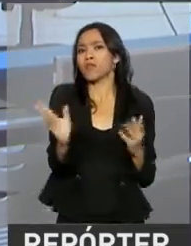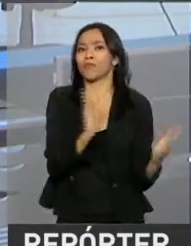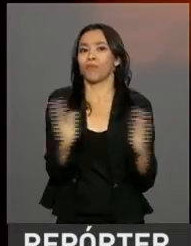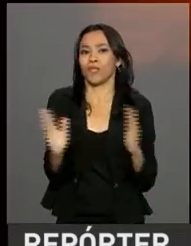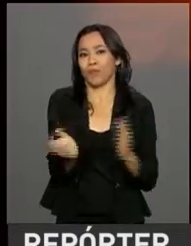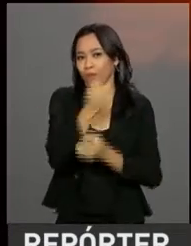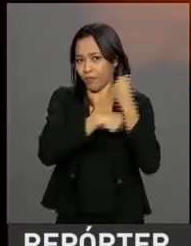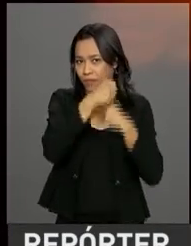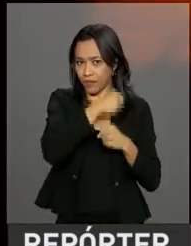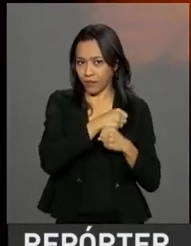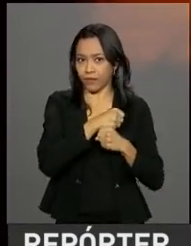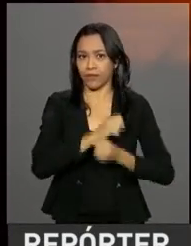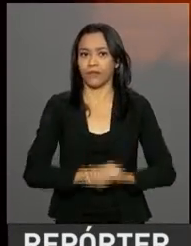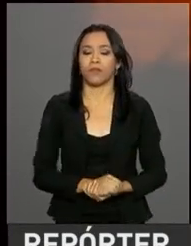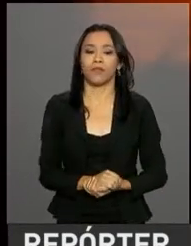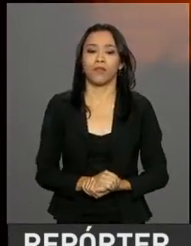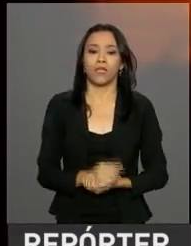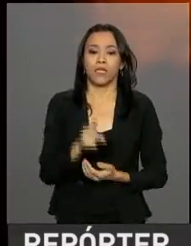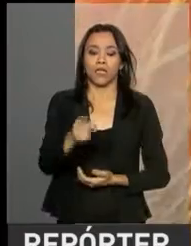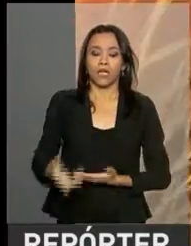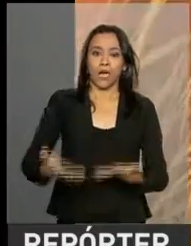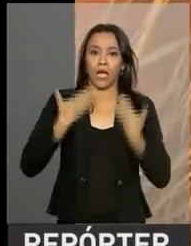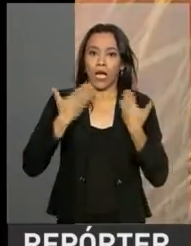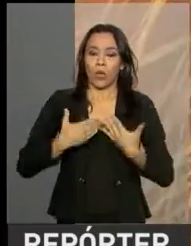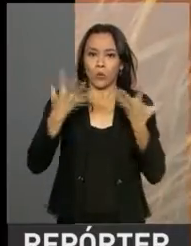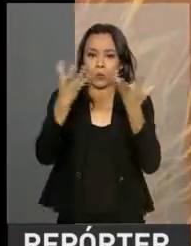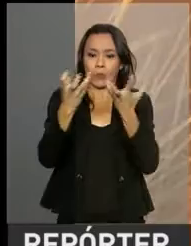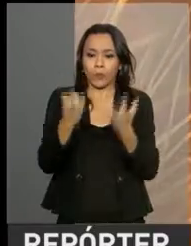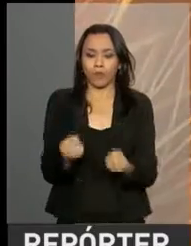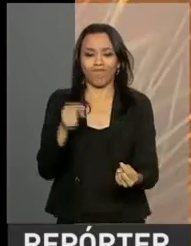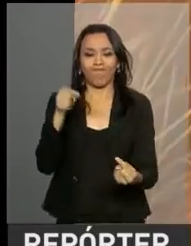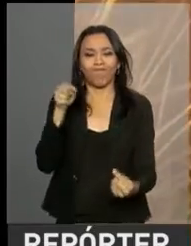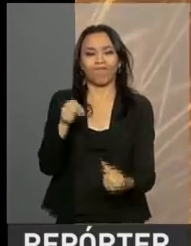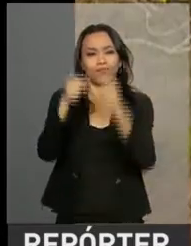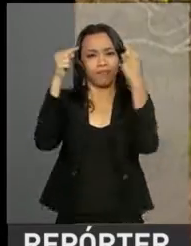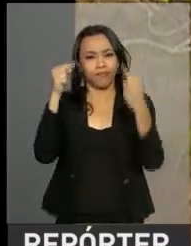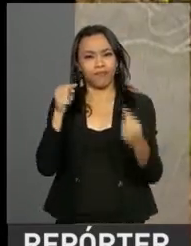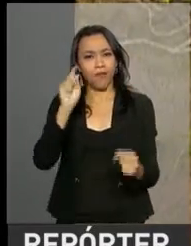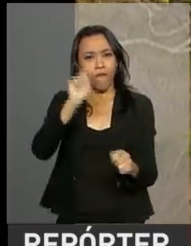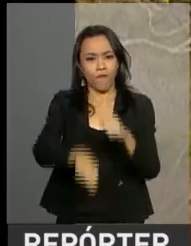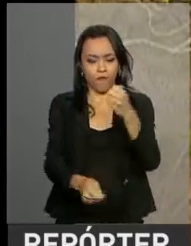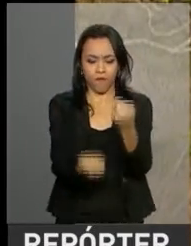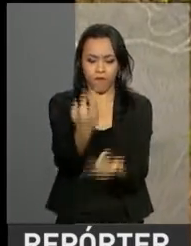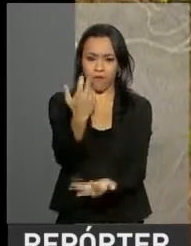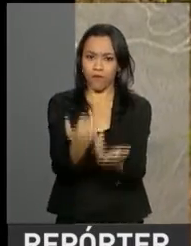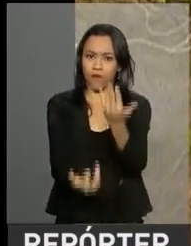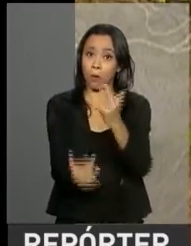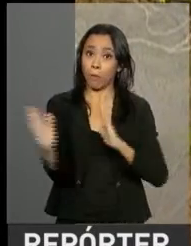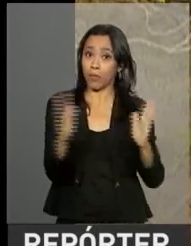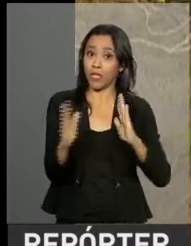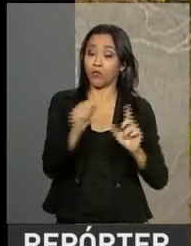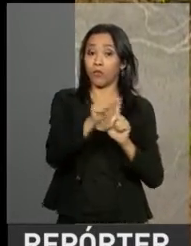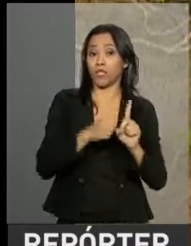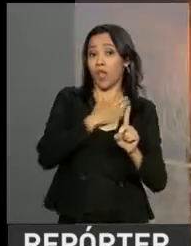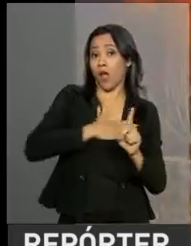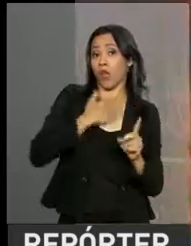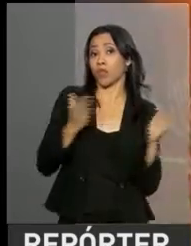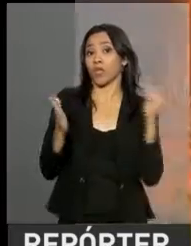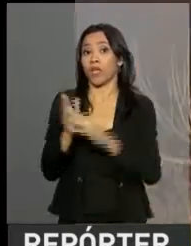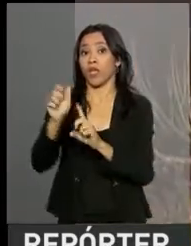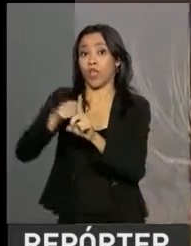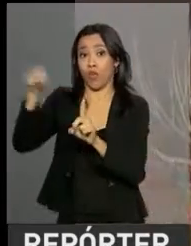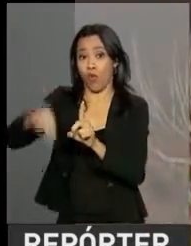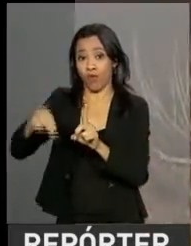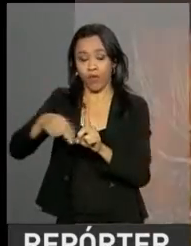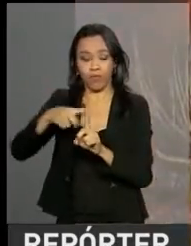passado. Calor e seca, combinação perfeita para queimadas. O período que vai de agosto a novembro é o mais crítico do